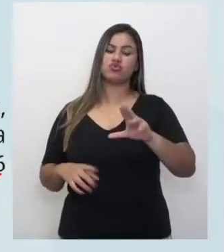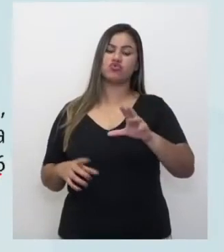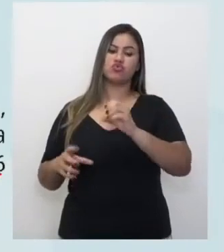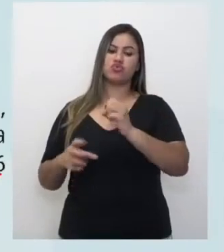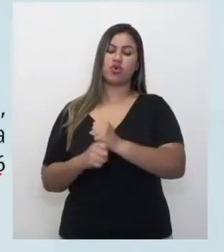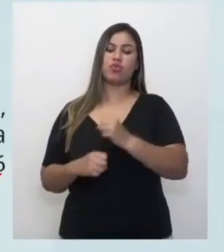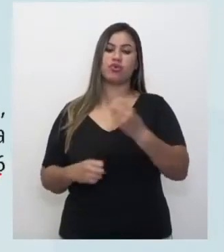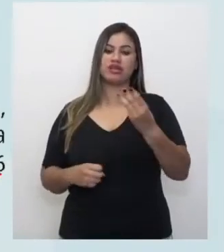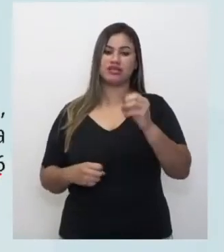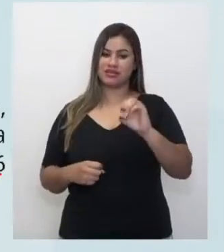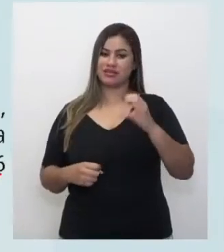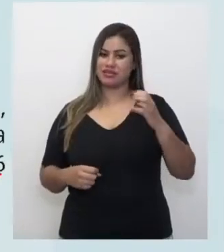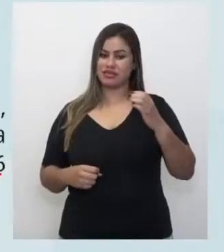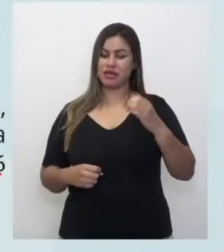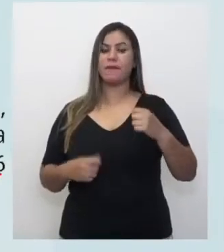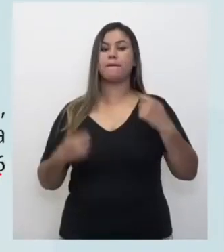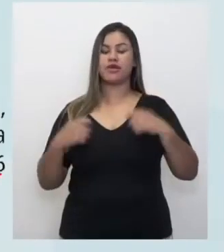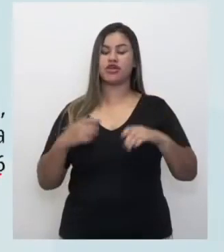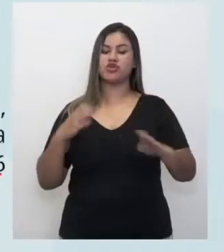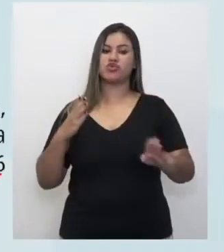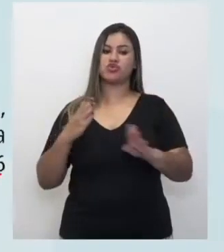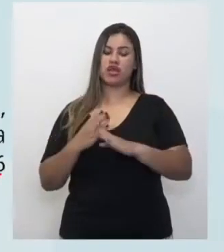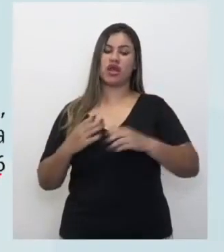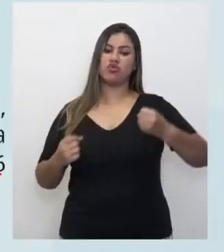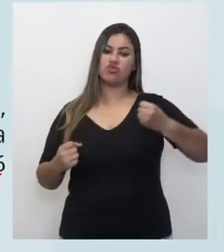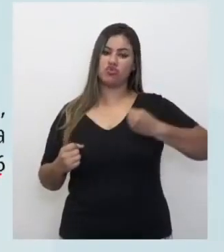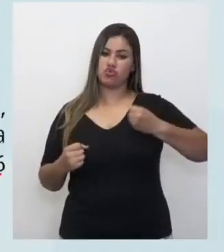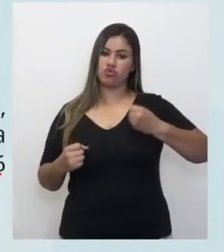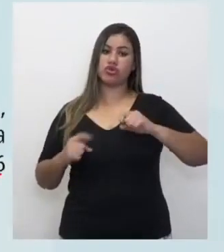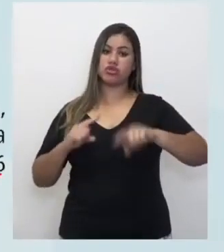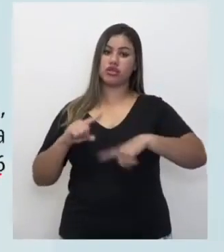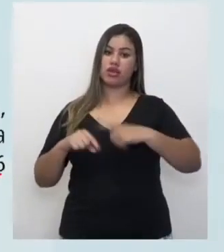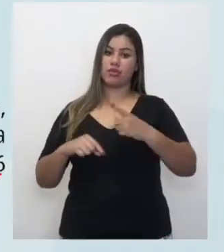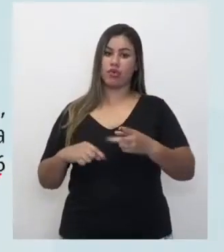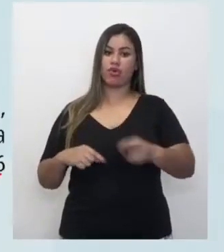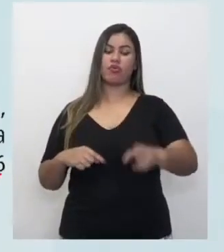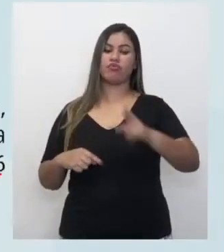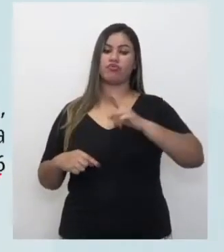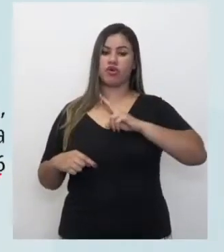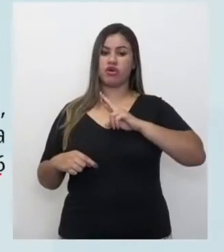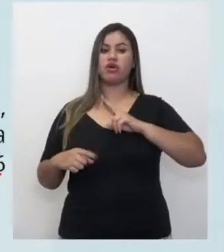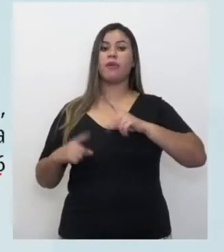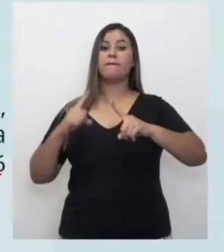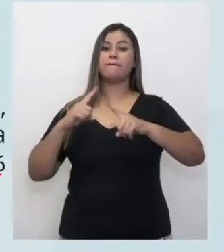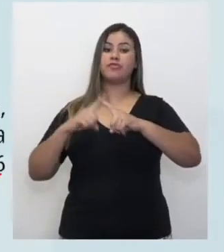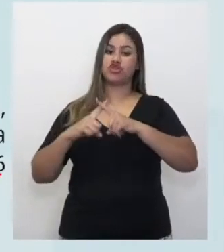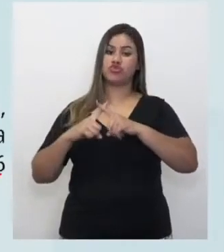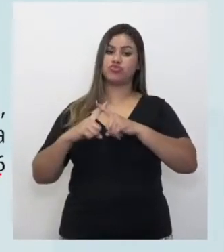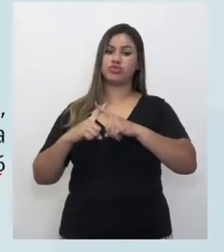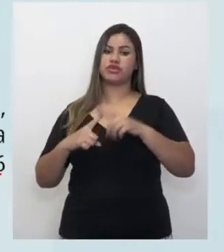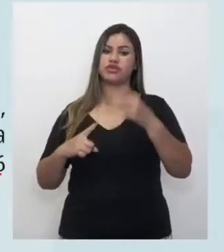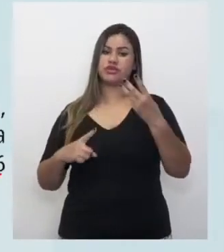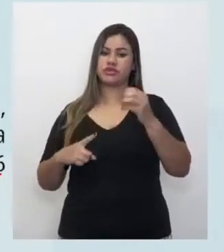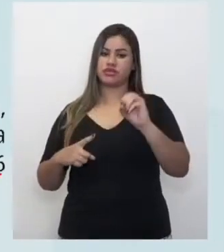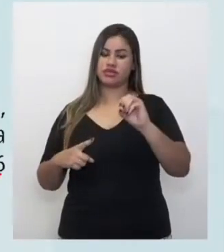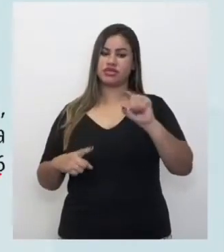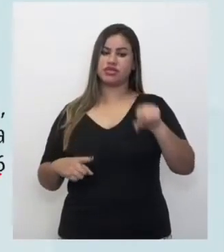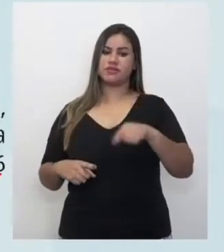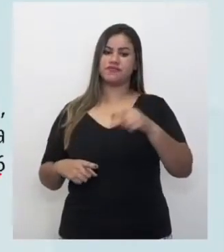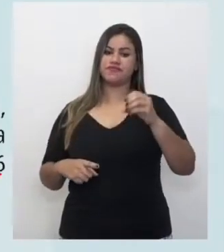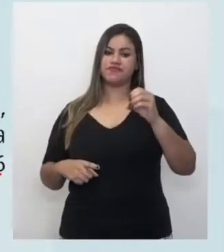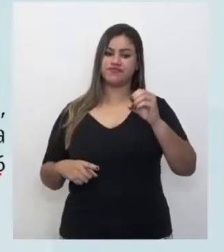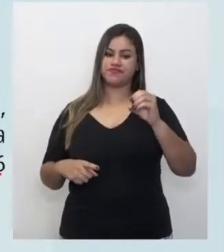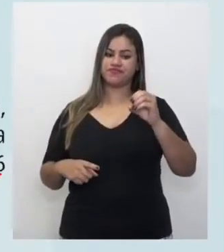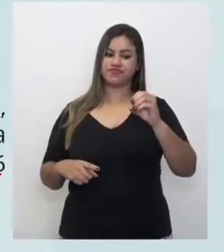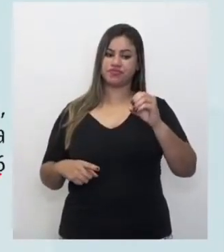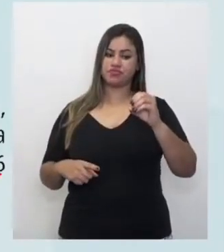centavos. Então, você acha o consumo, vai dar um número, pegou esse resultado do consumo da lâmpada, multiplica pelos 30 centavos e aí você vai dar